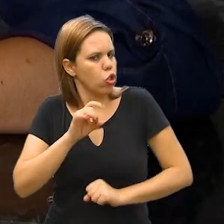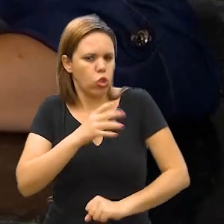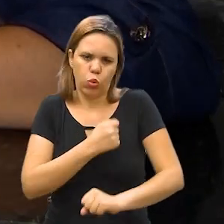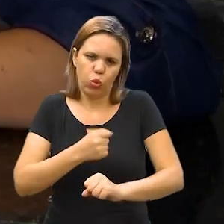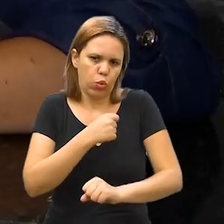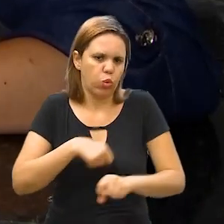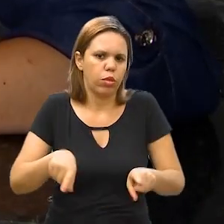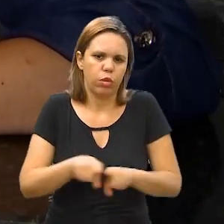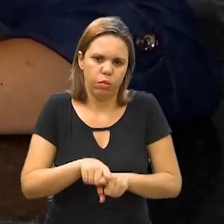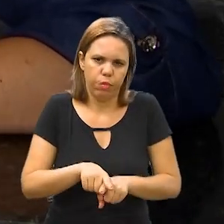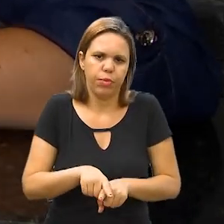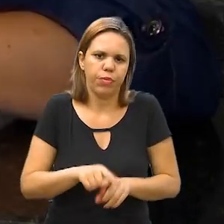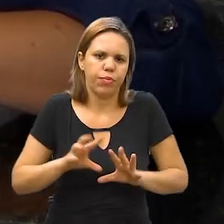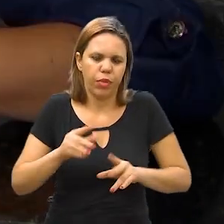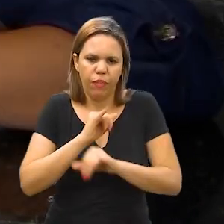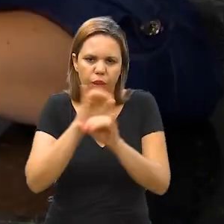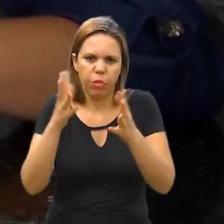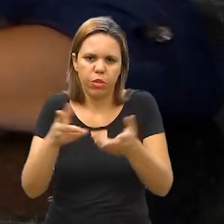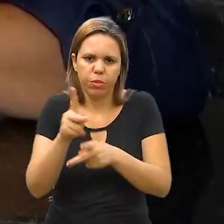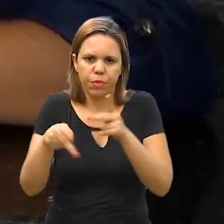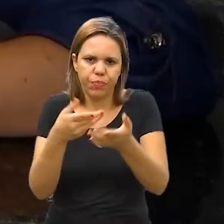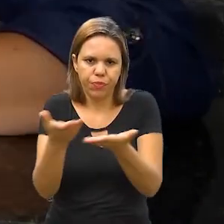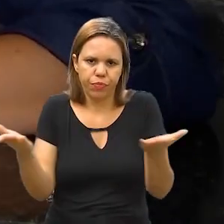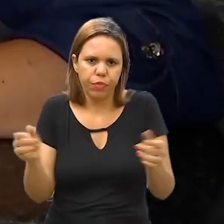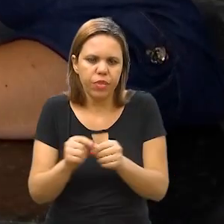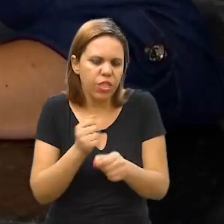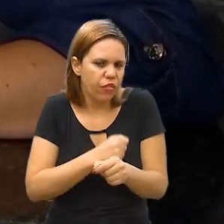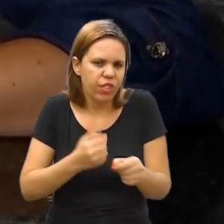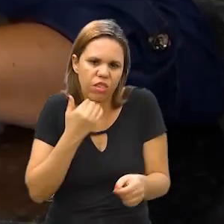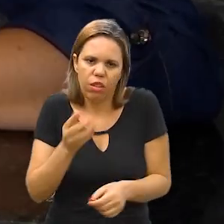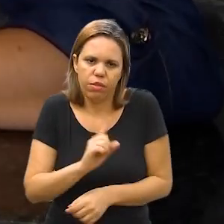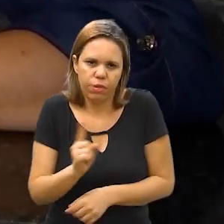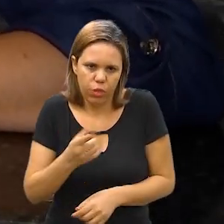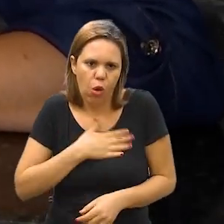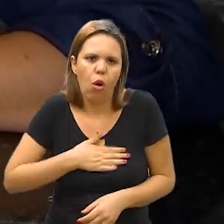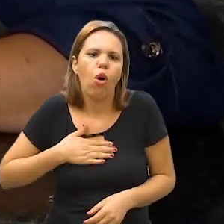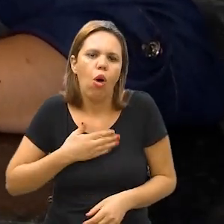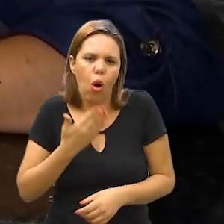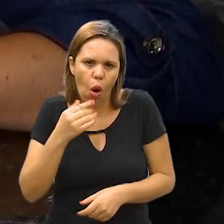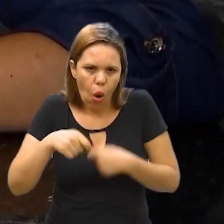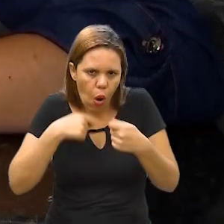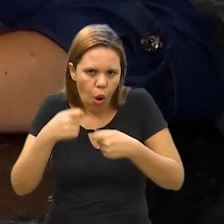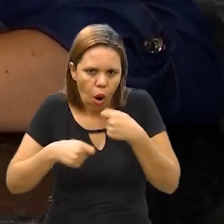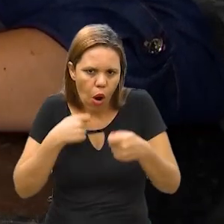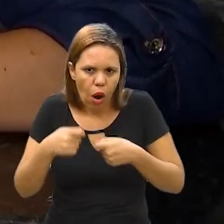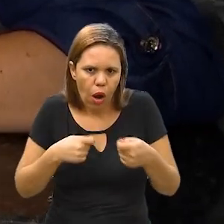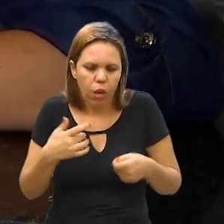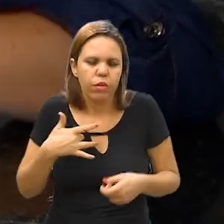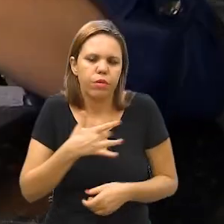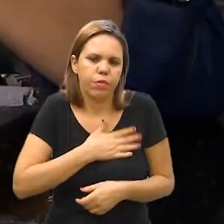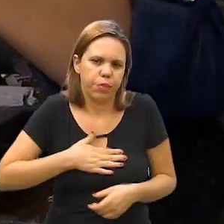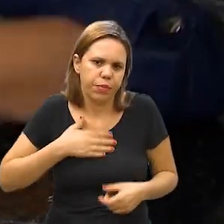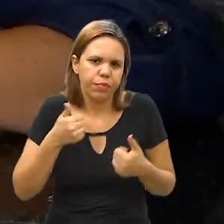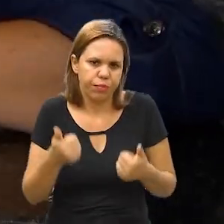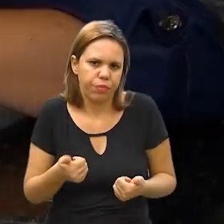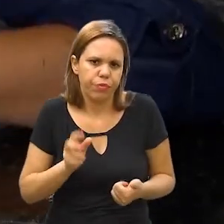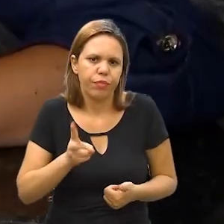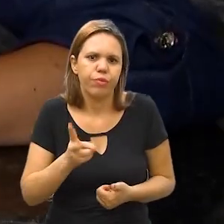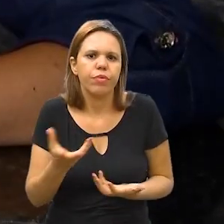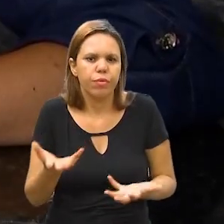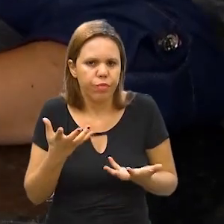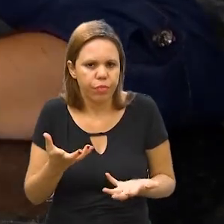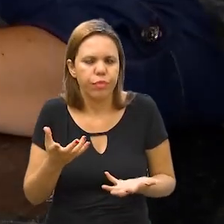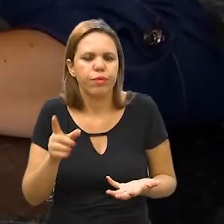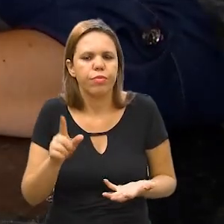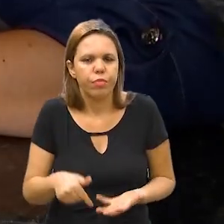né? Então eu falo para todo mundo, não é fazer por fazer. Eu gosto de comer a alimentação saudável, eu sempre busco